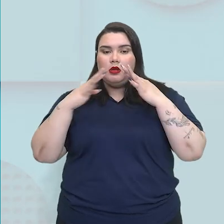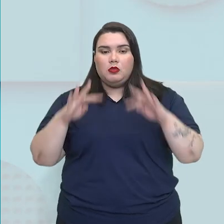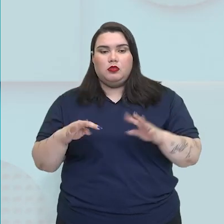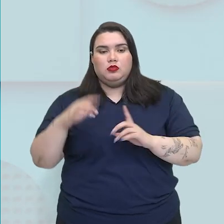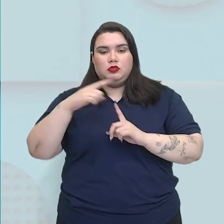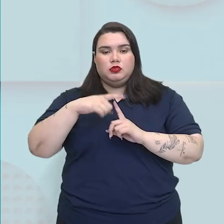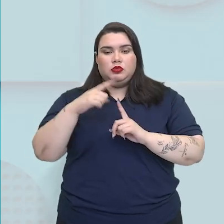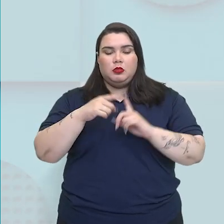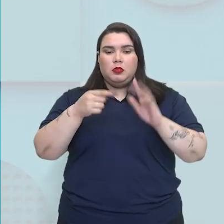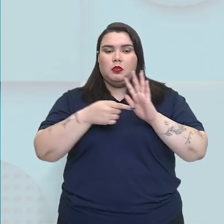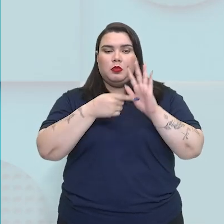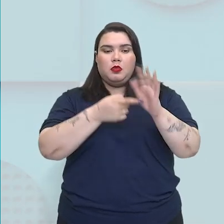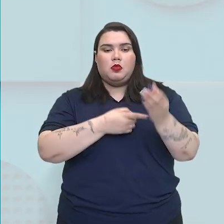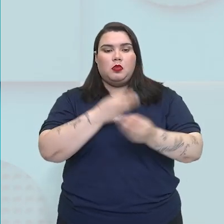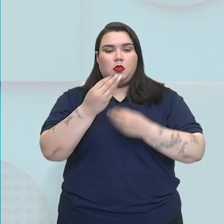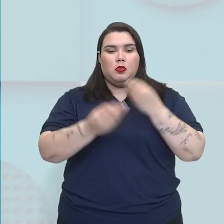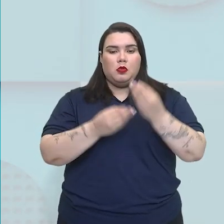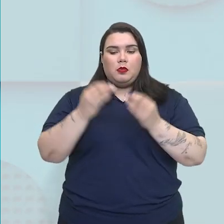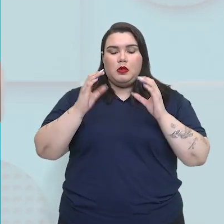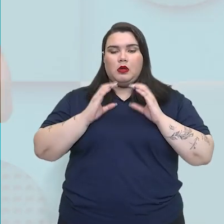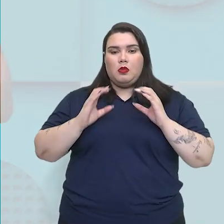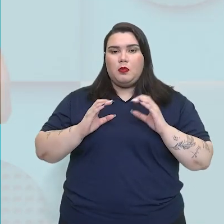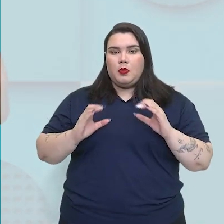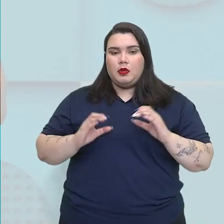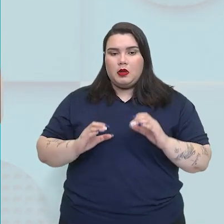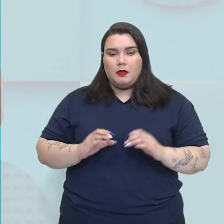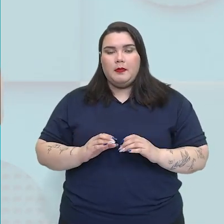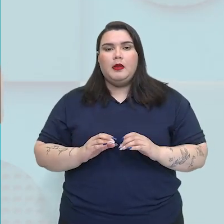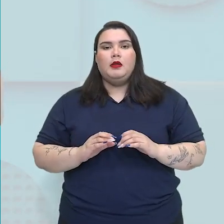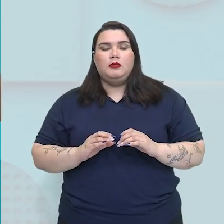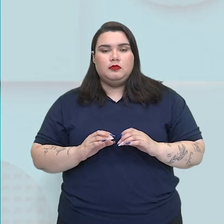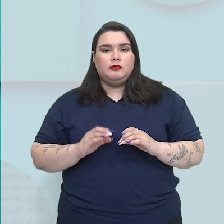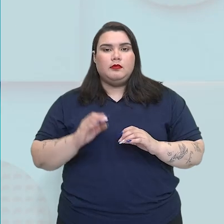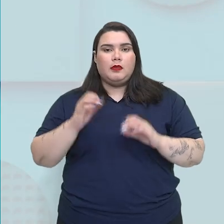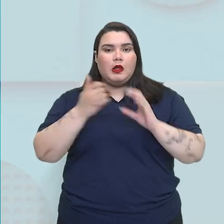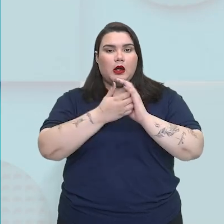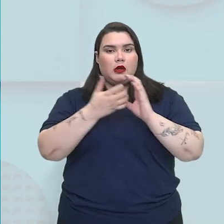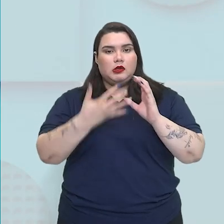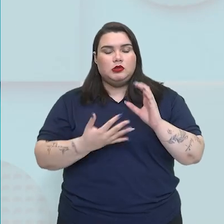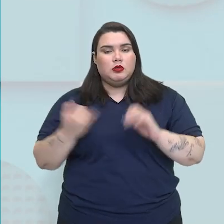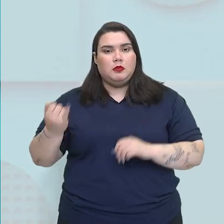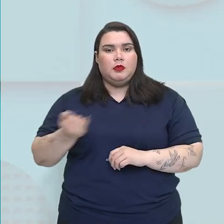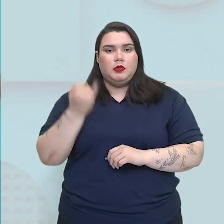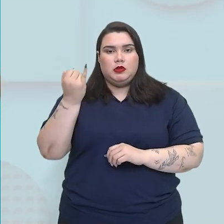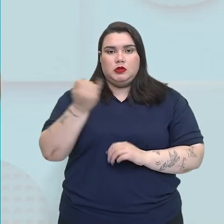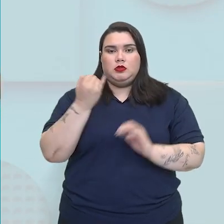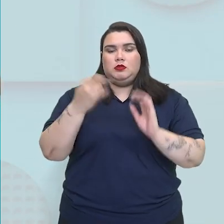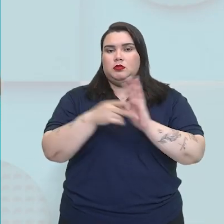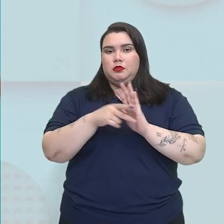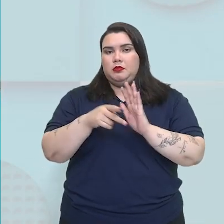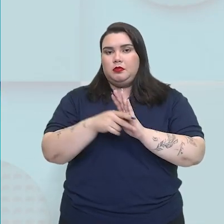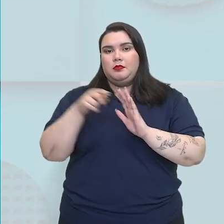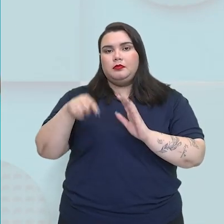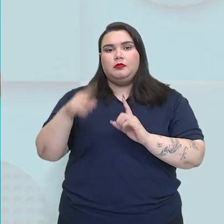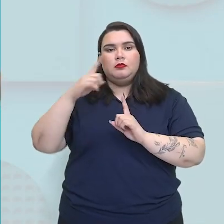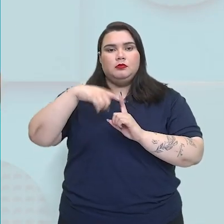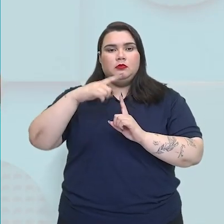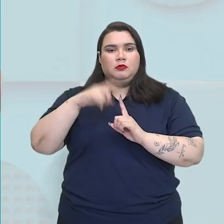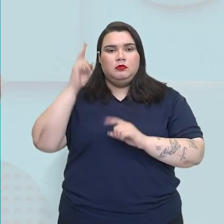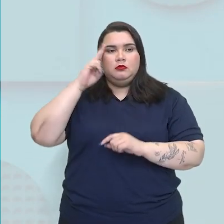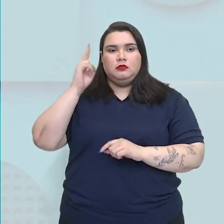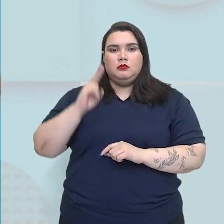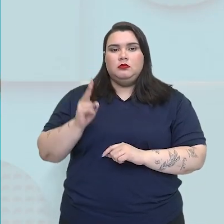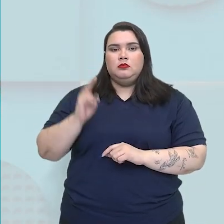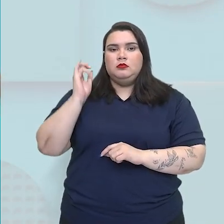fábulas, destacando também o quê? A moral. A moral também é um elemento fundamental da fábula, né? Em relação a